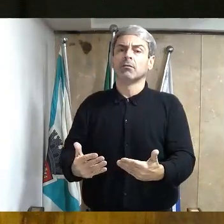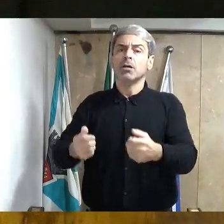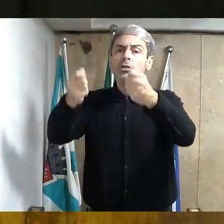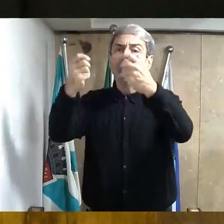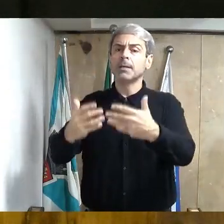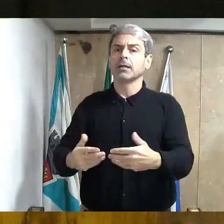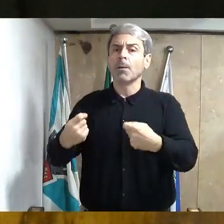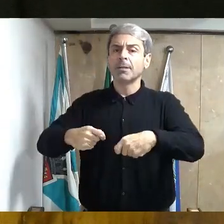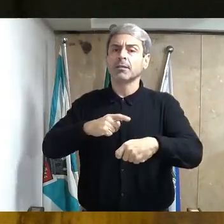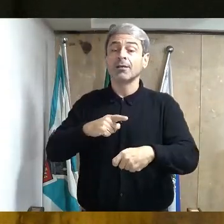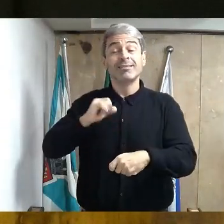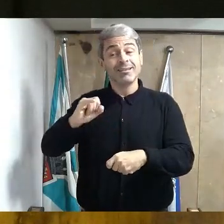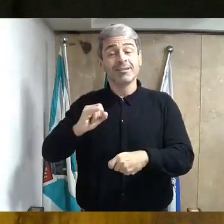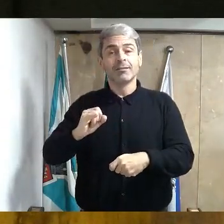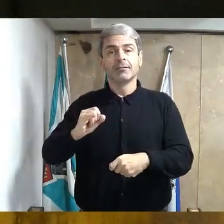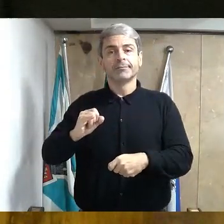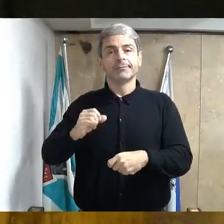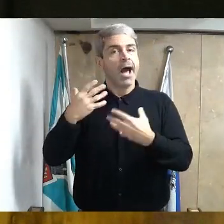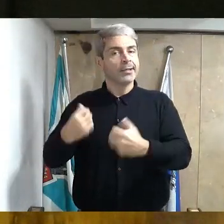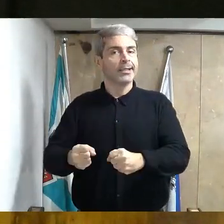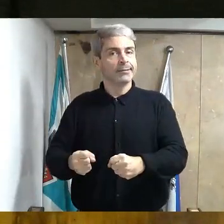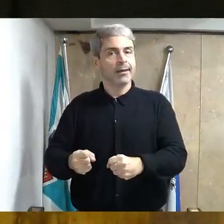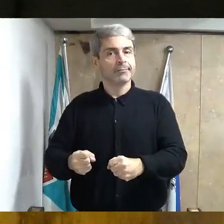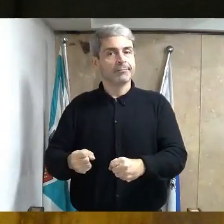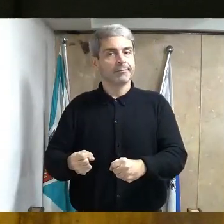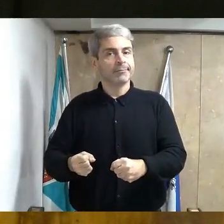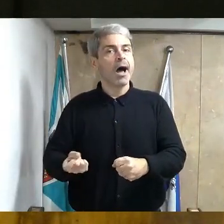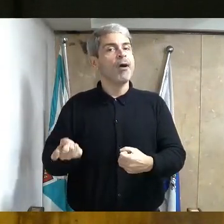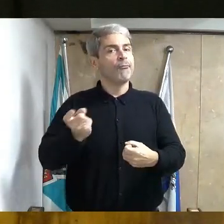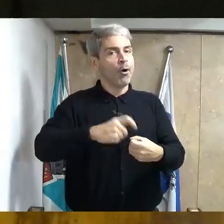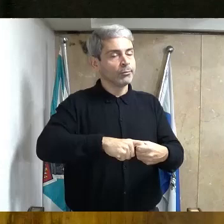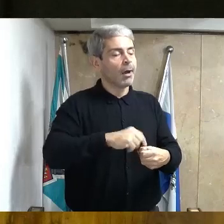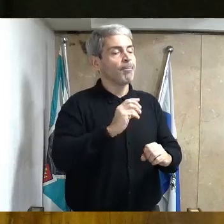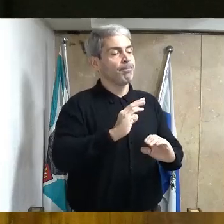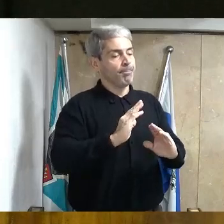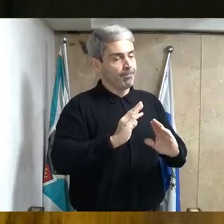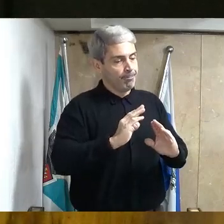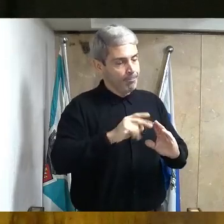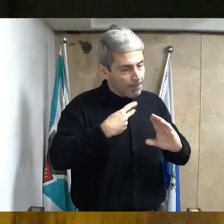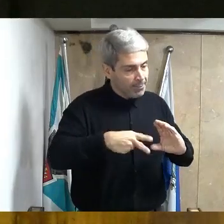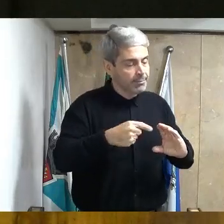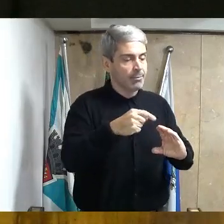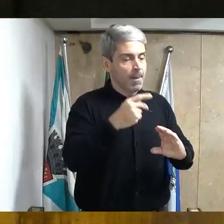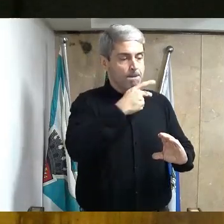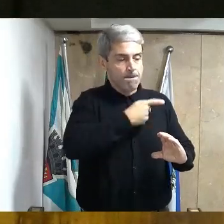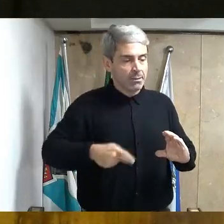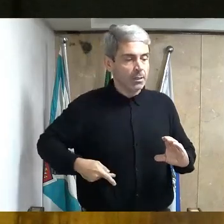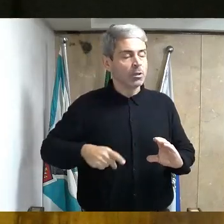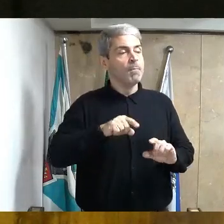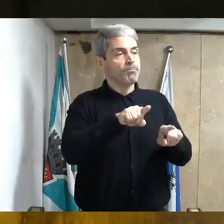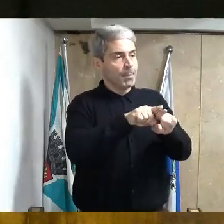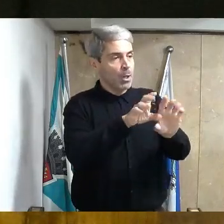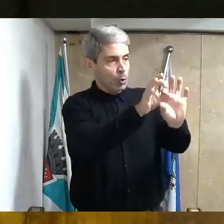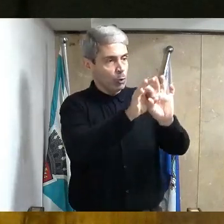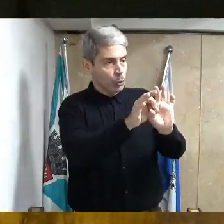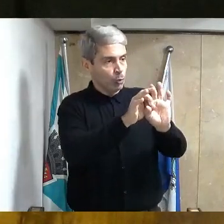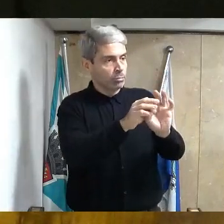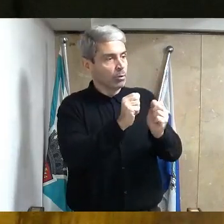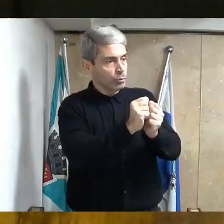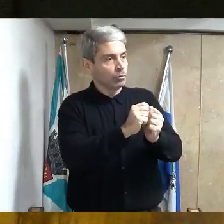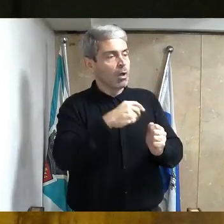semana, se eles não atenderem, aí eu quero contar com a presidência dessa casa e com meus amigos vereadores para a gente